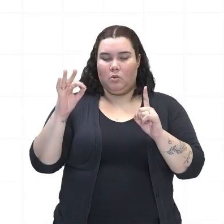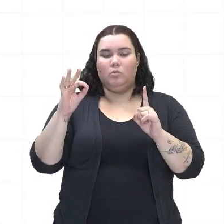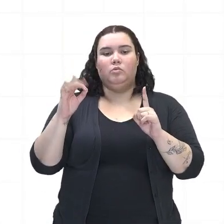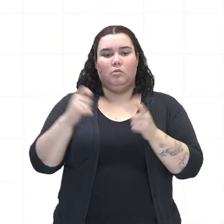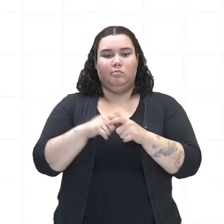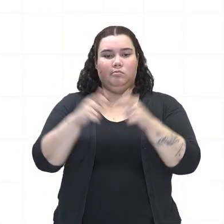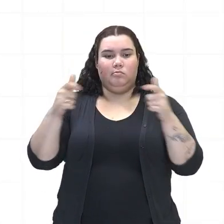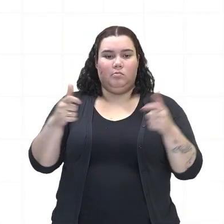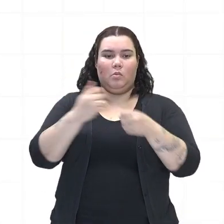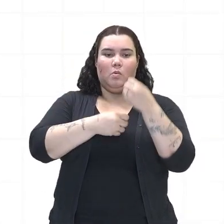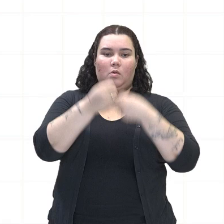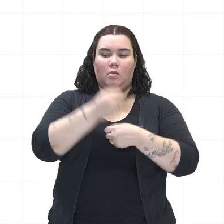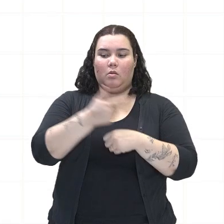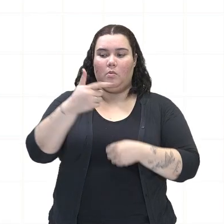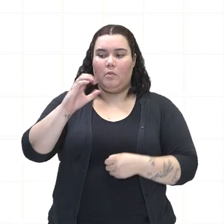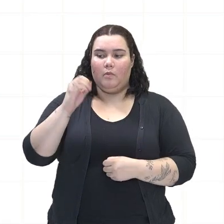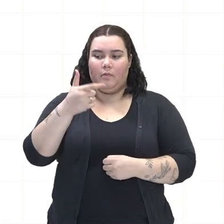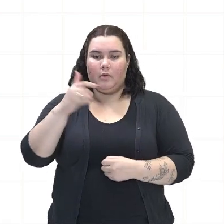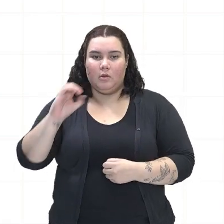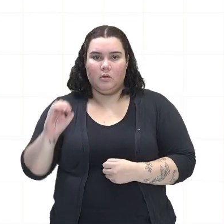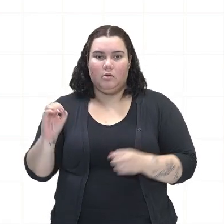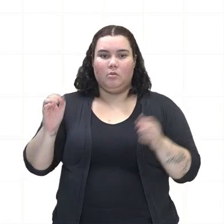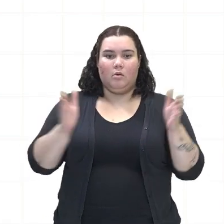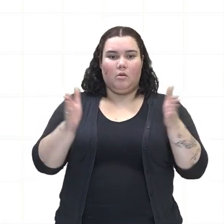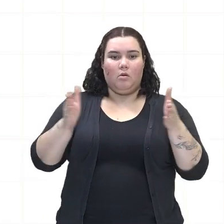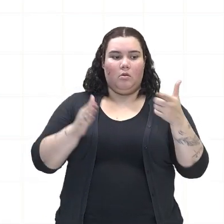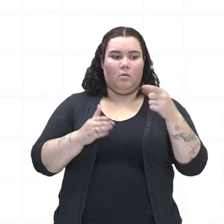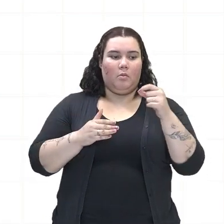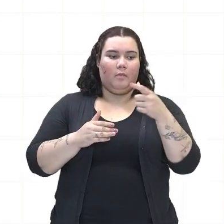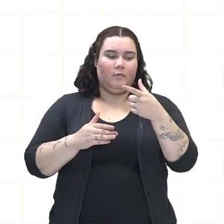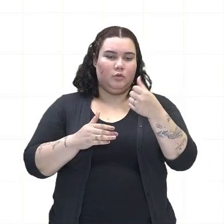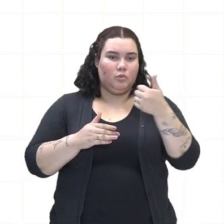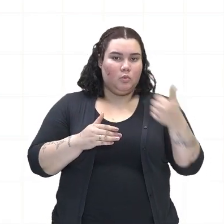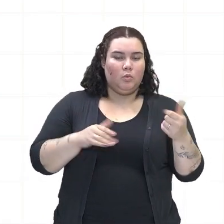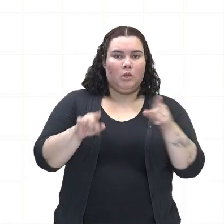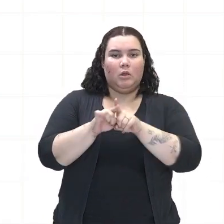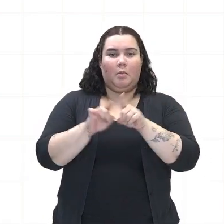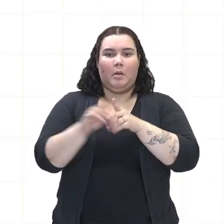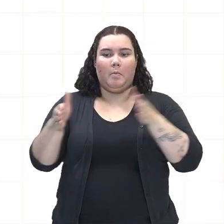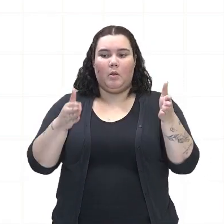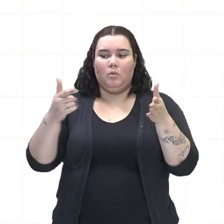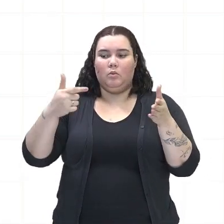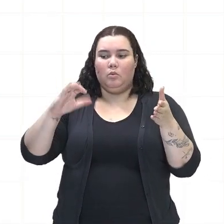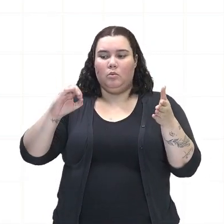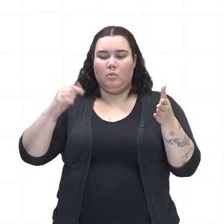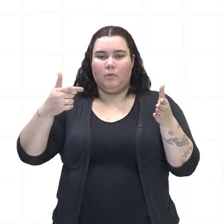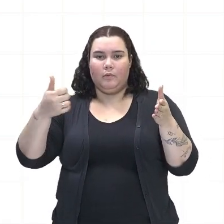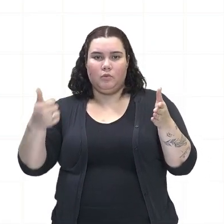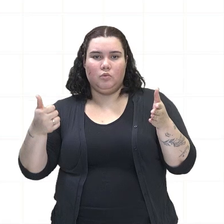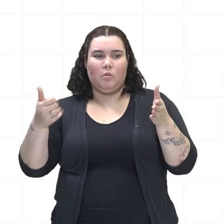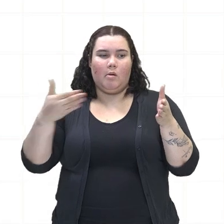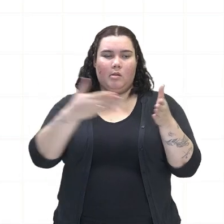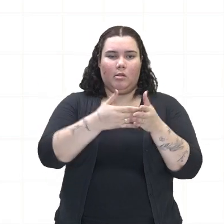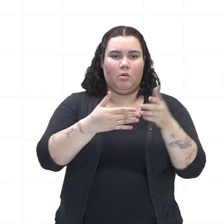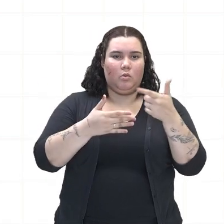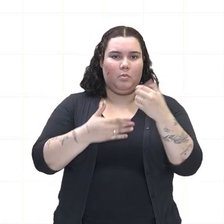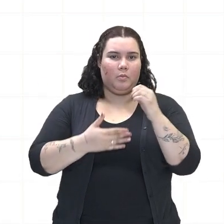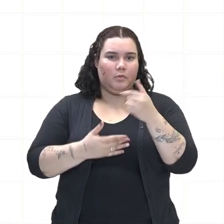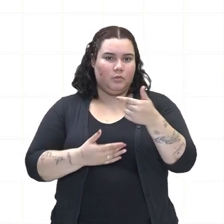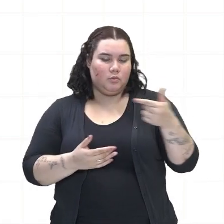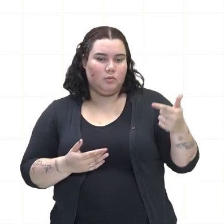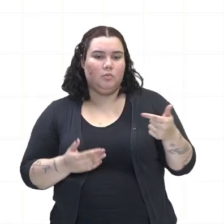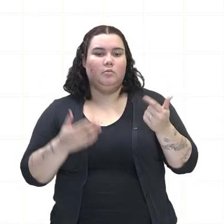de 2020, 2021, a safra de 2021, 2022, né? Então o Brasil, os Estados Unidos, a gente chegou a comentar aqui